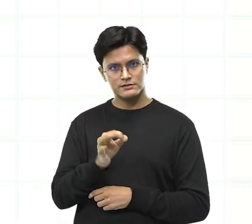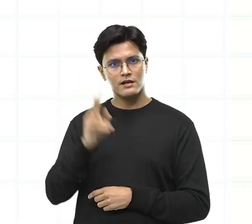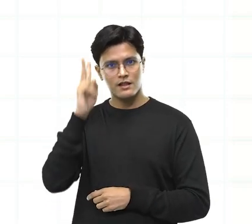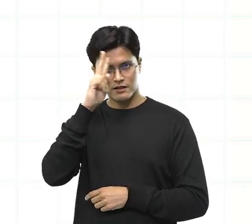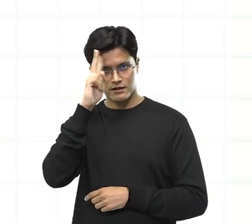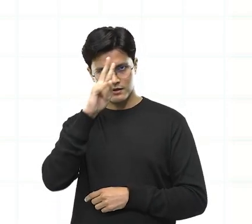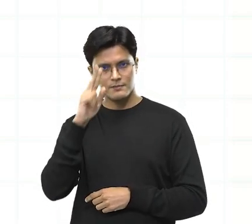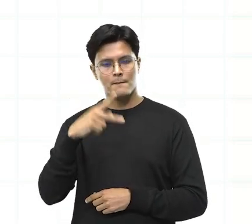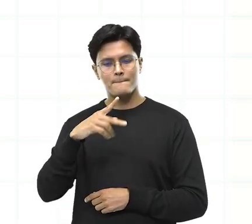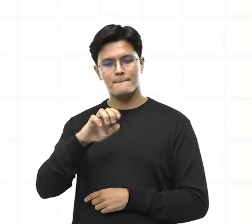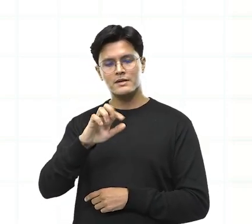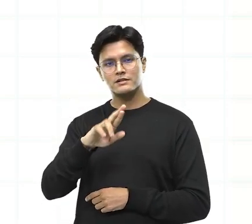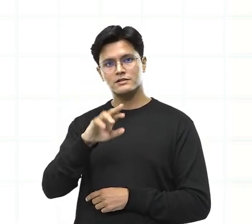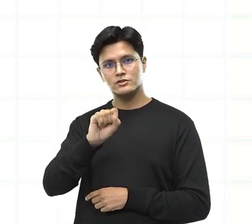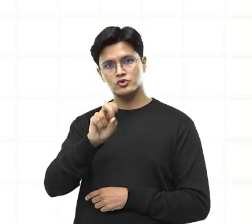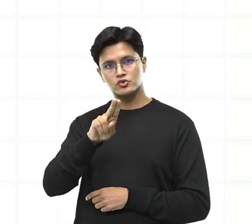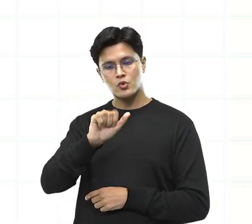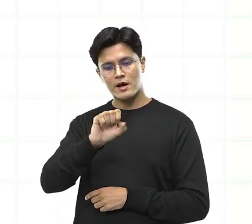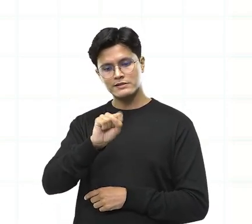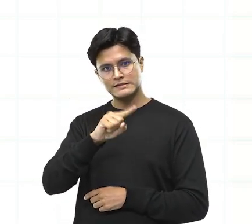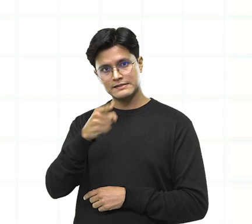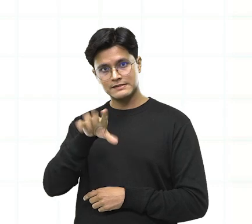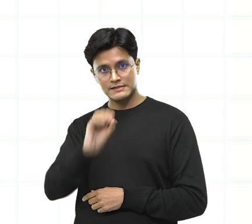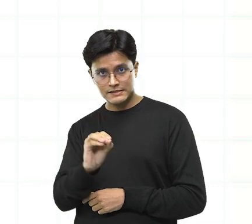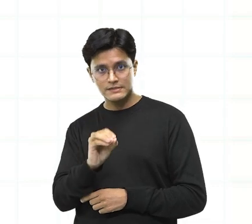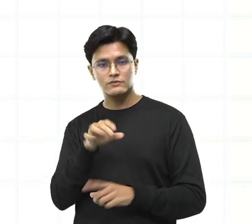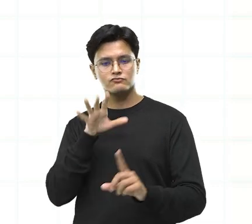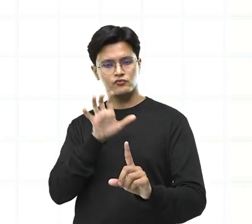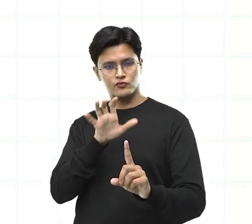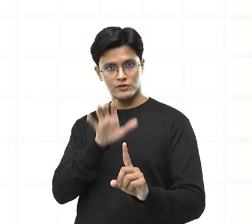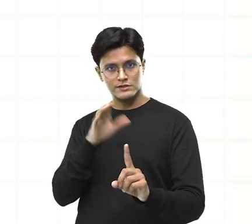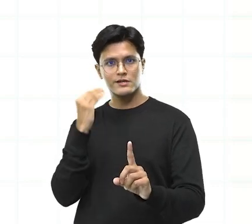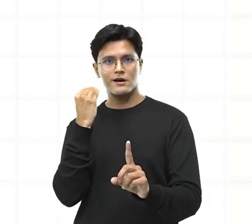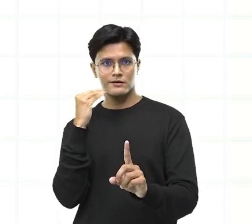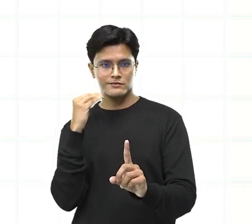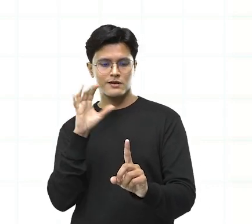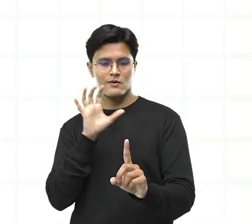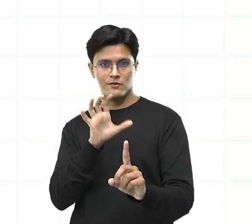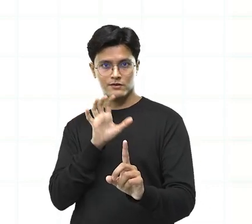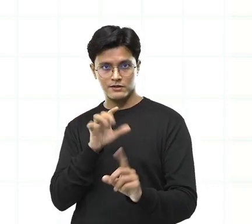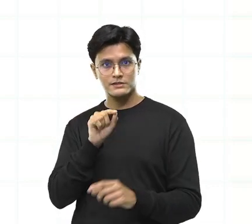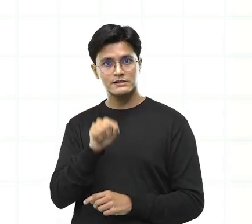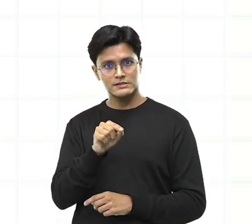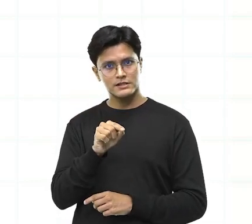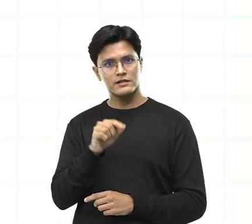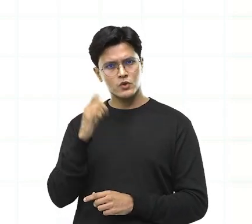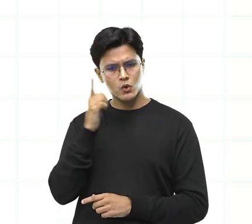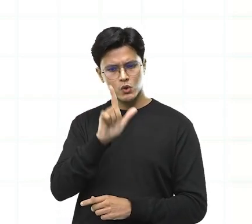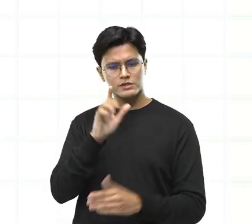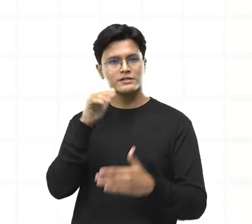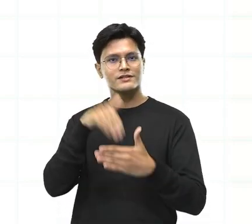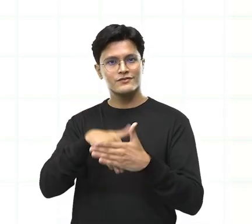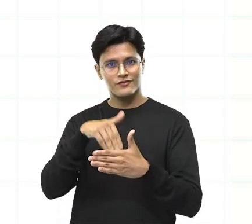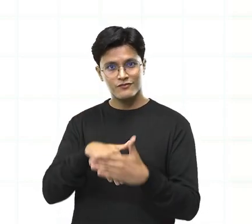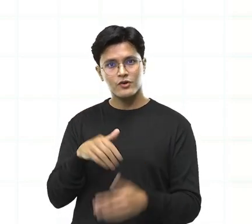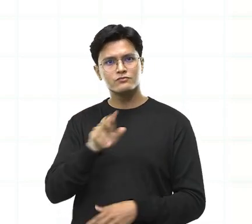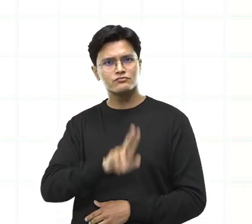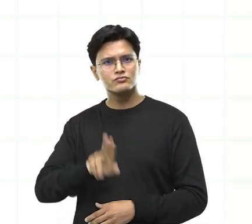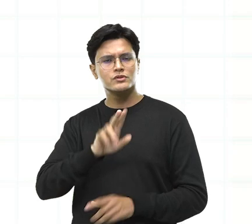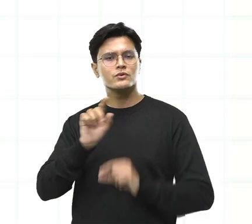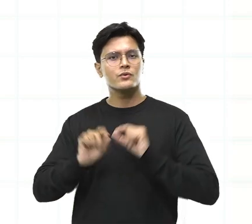de persuasão muito forte. Para quê? Para conseguir aquele voto através da